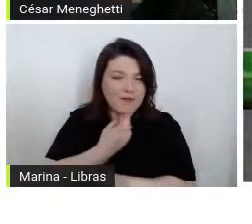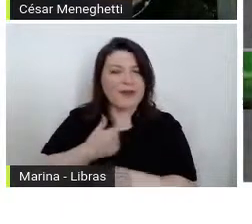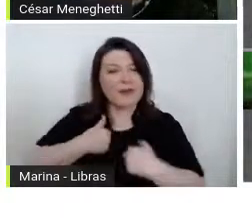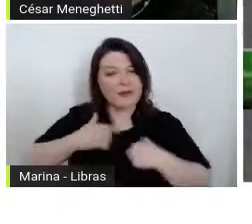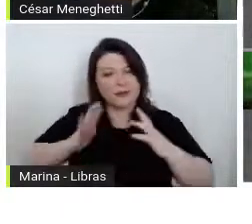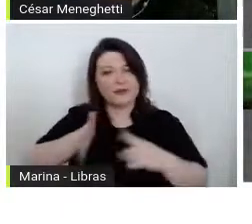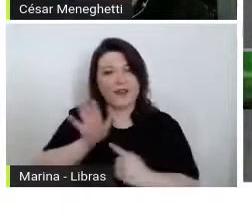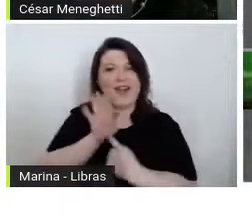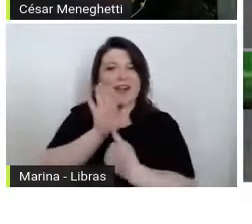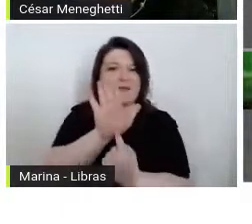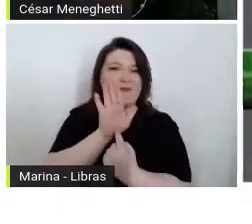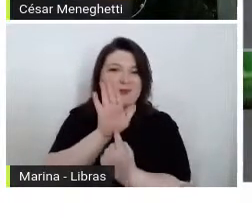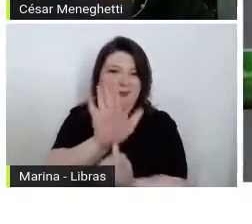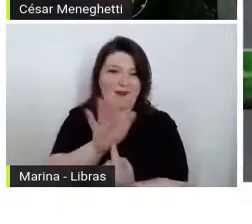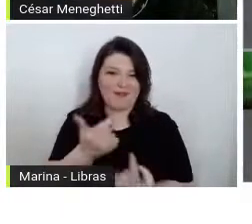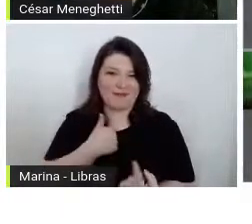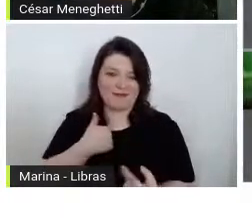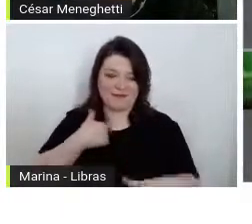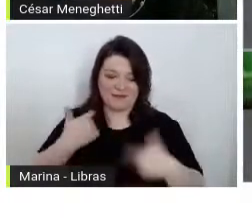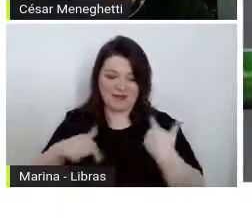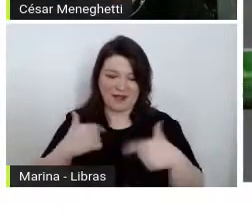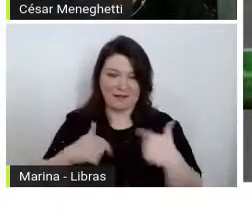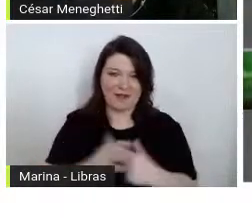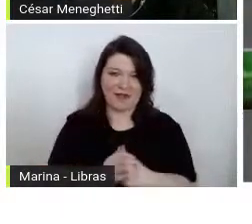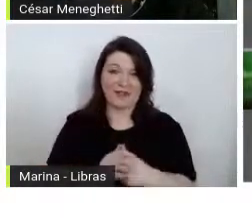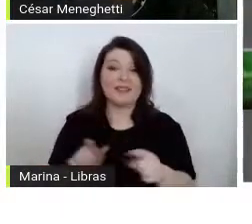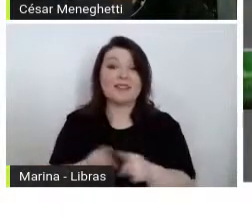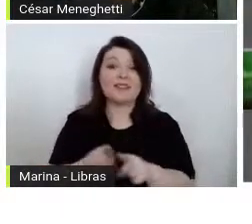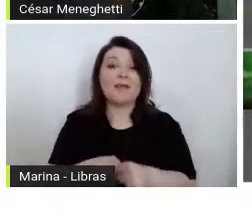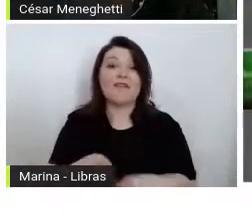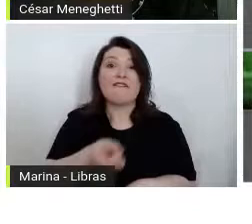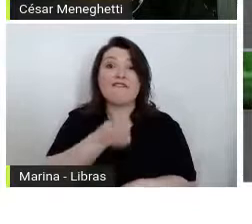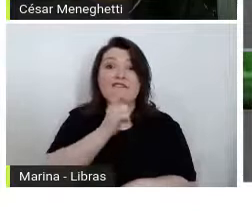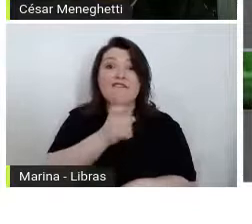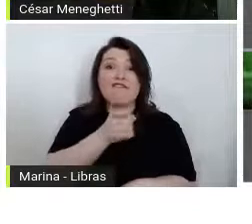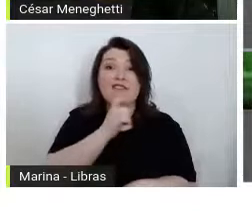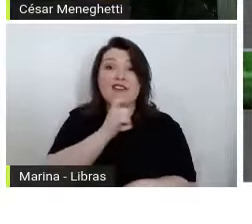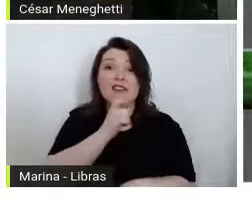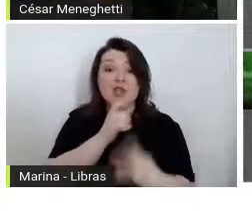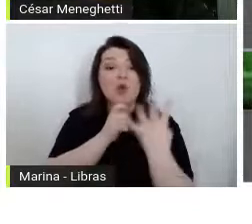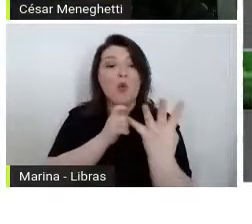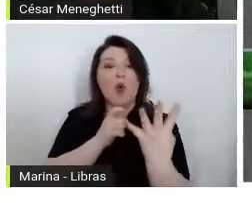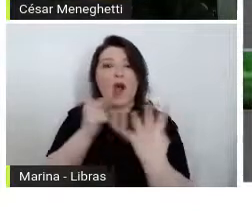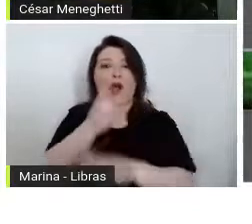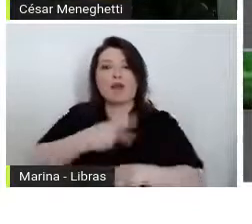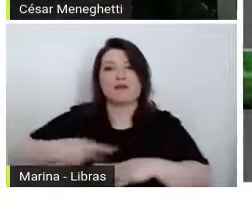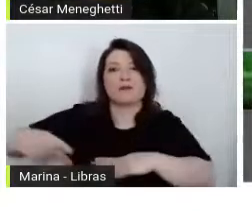ou teve alguns. E as bolinhas verdes é os quatro países onde eu tinha